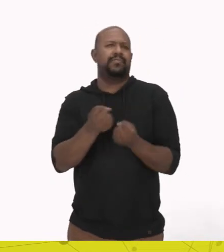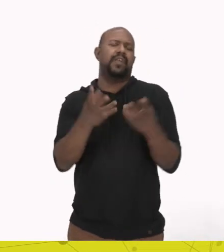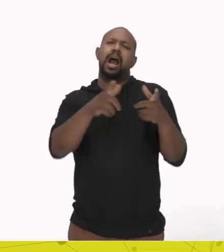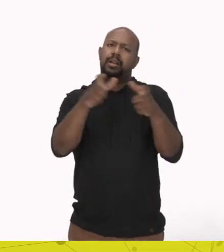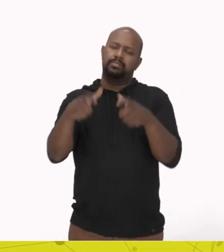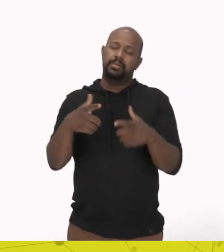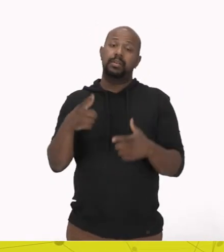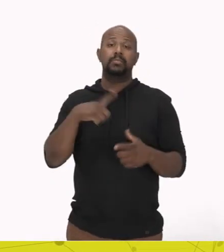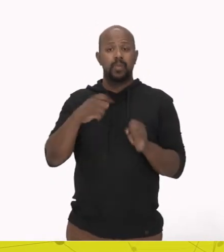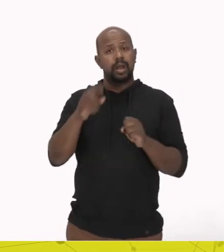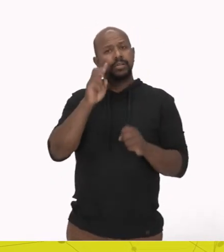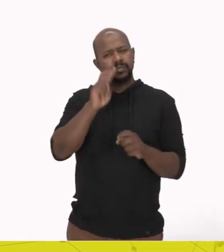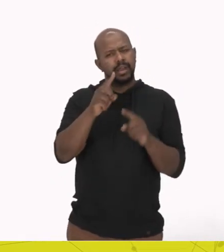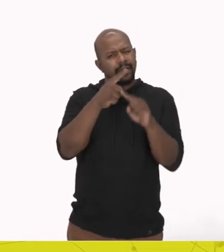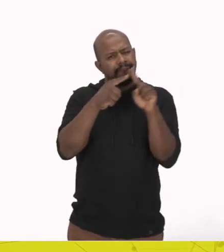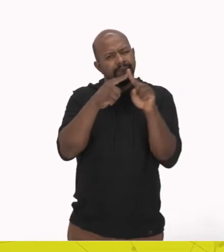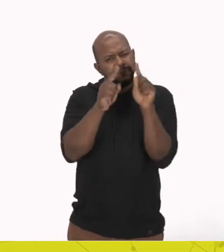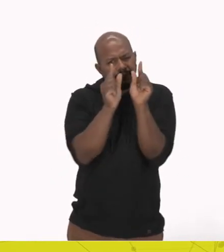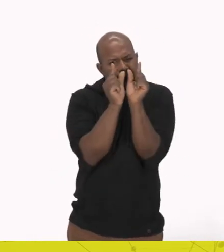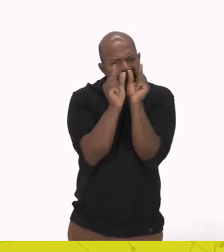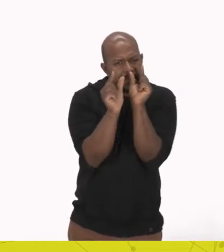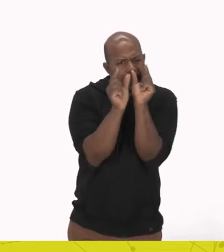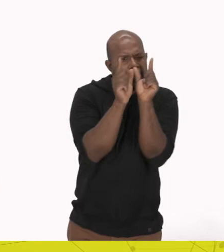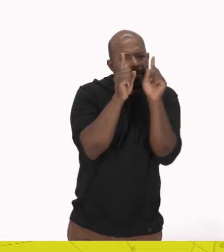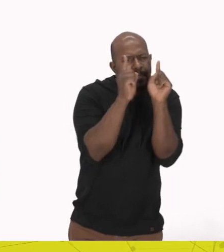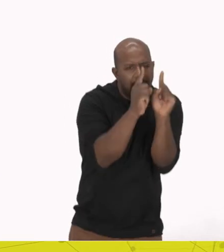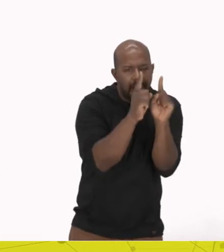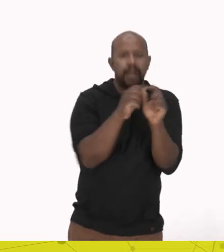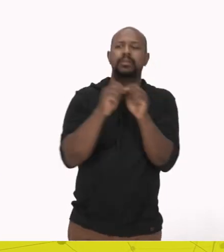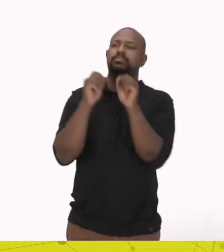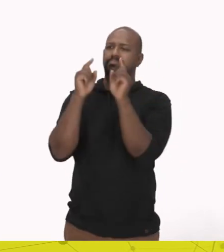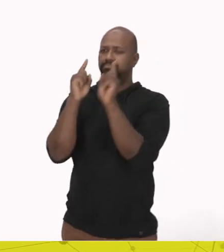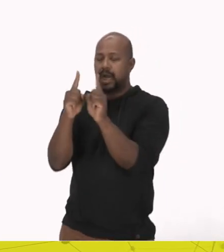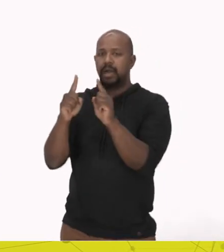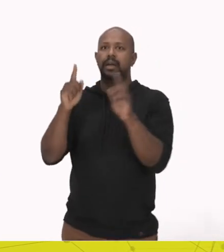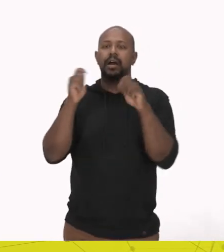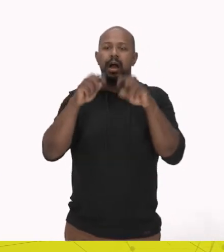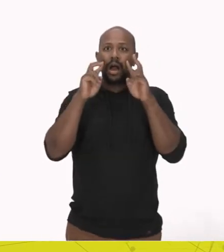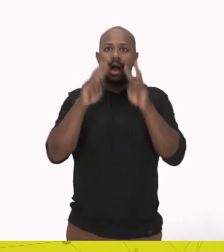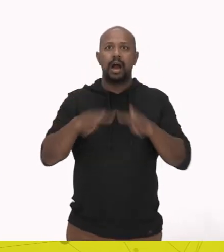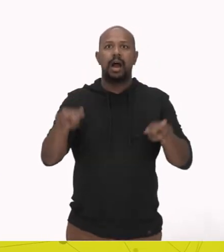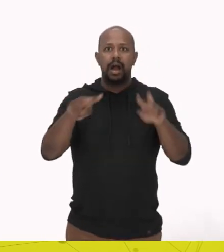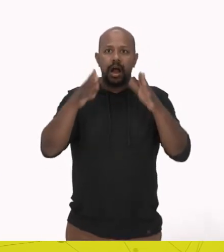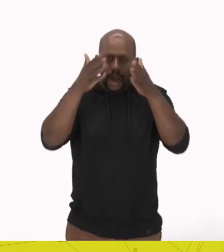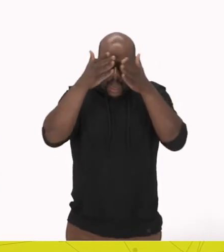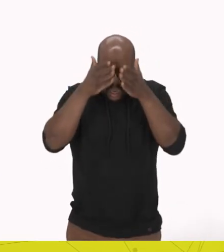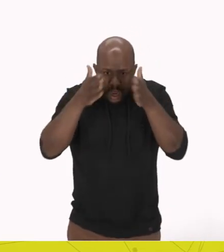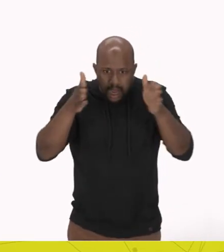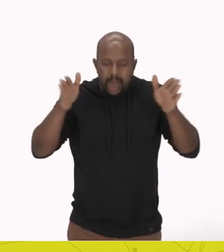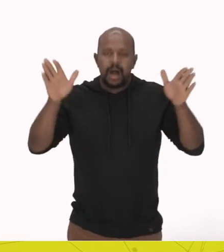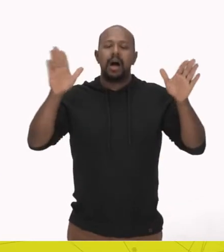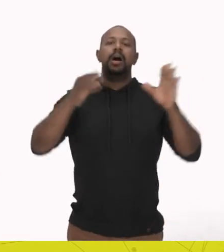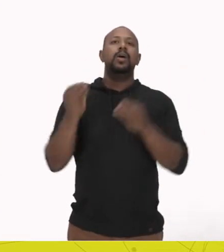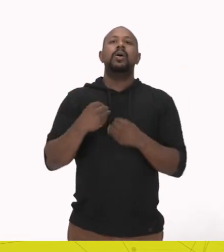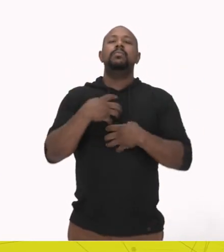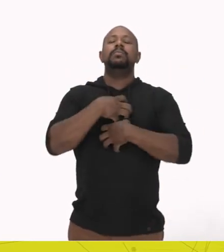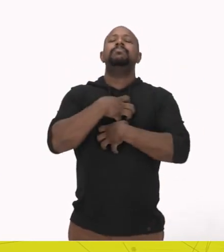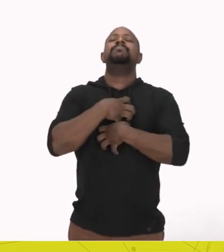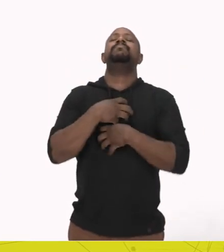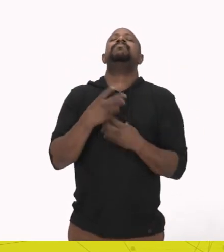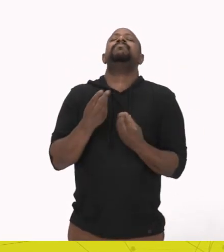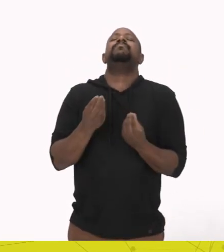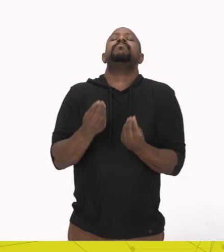e vocês podem agora assistir um fragmento para ter essa experiência e ampliar o olhar para o entendimento de como